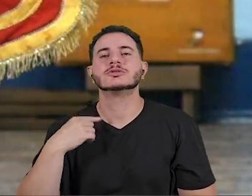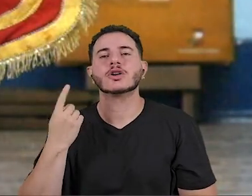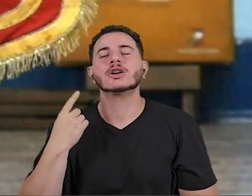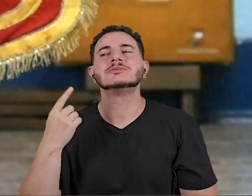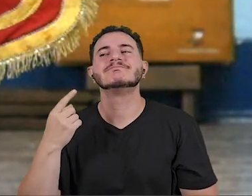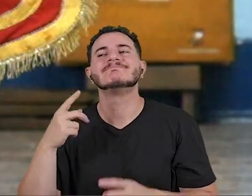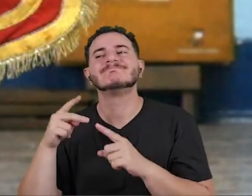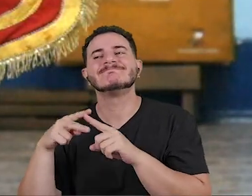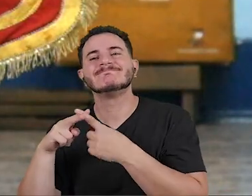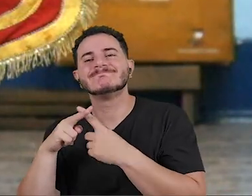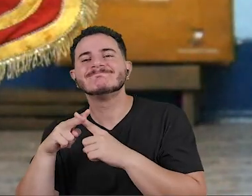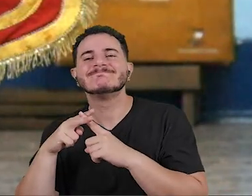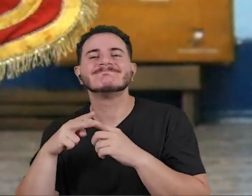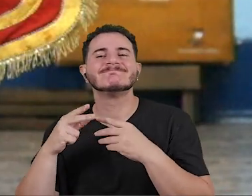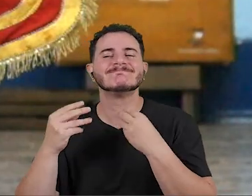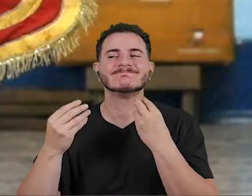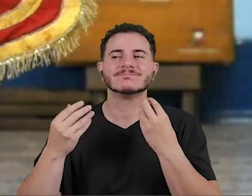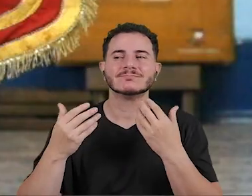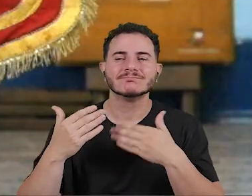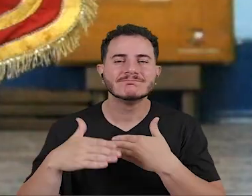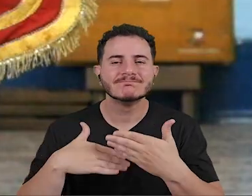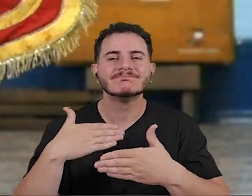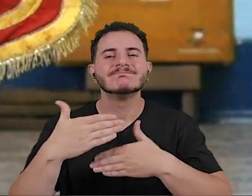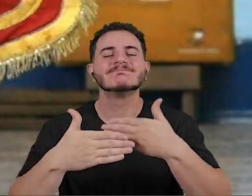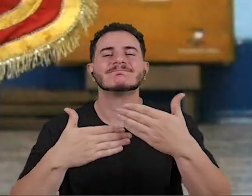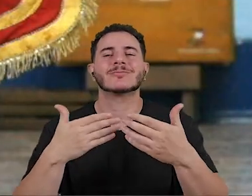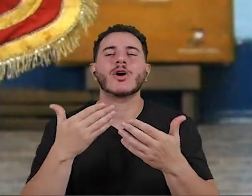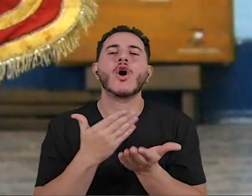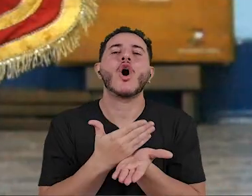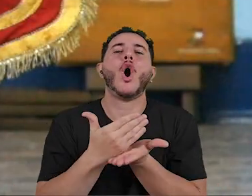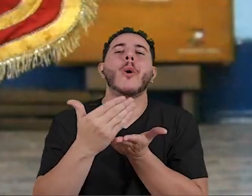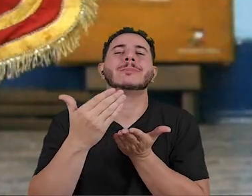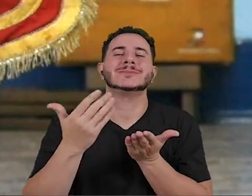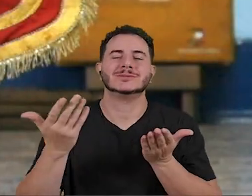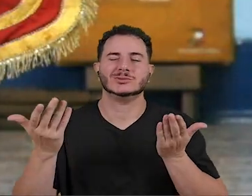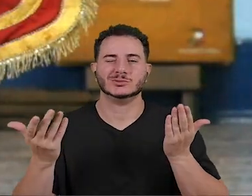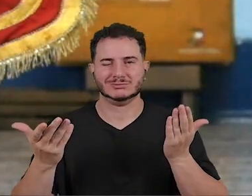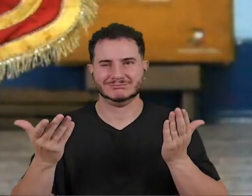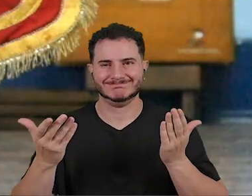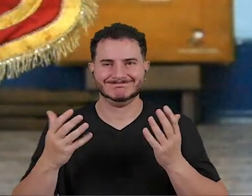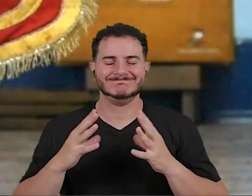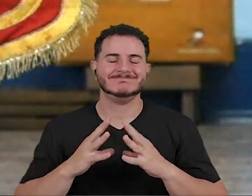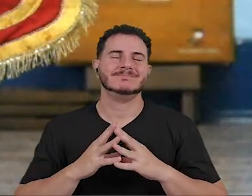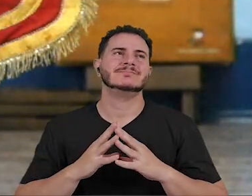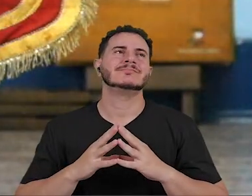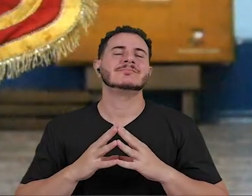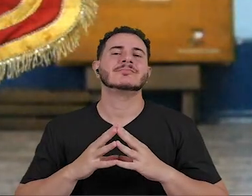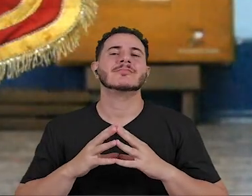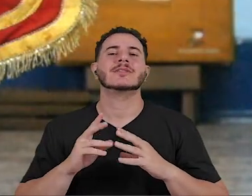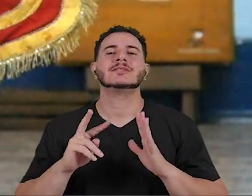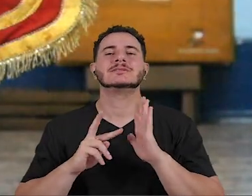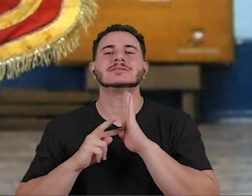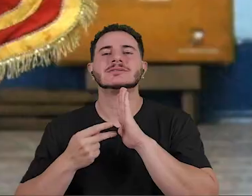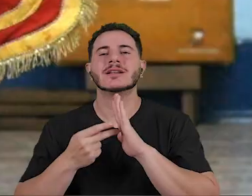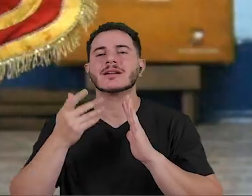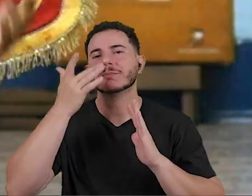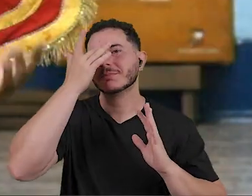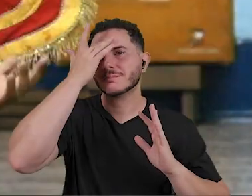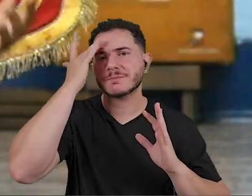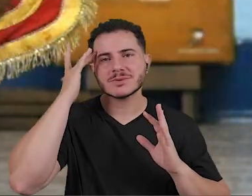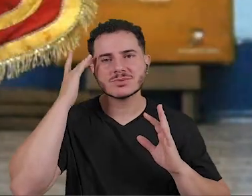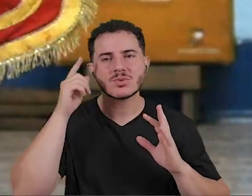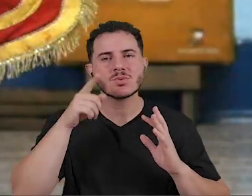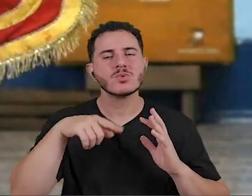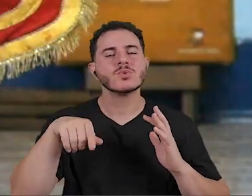ali, construindo, né, com as pessoas que compraram a ideia de fazer o